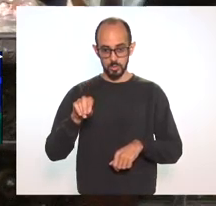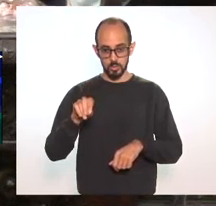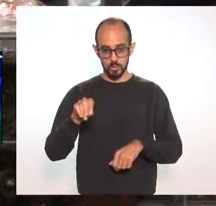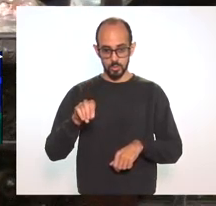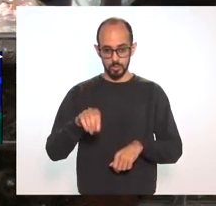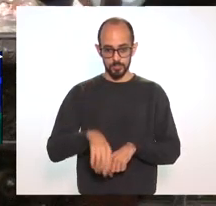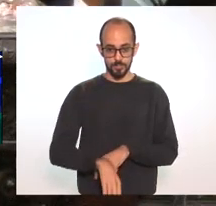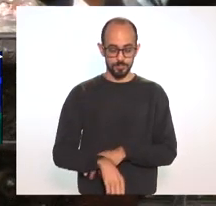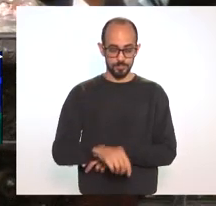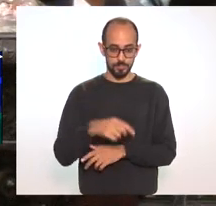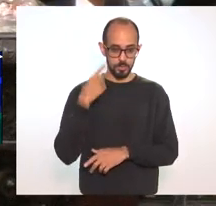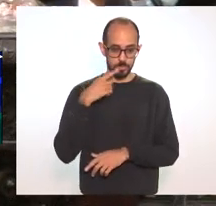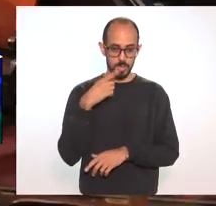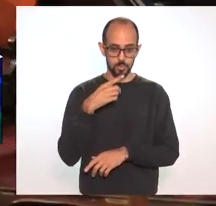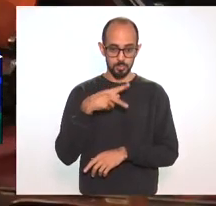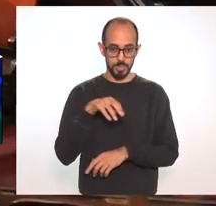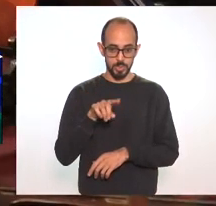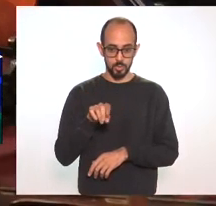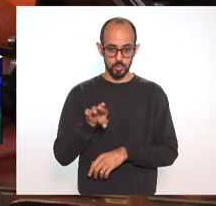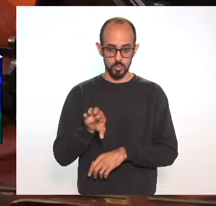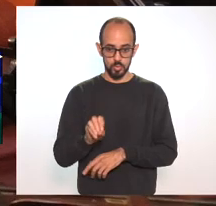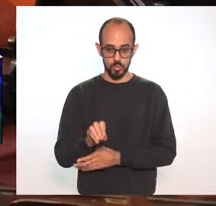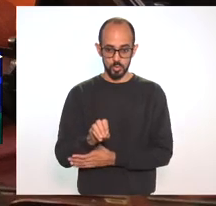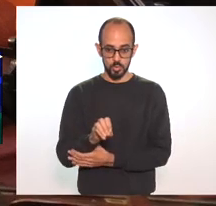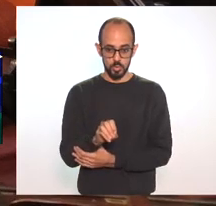Deputado Pedro Ricardo.